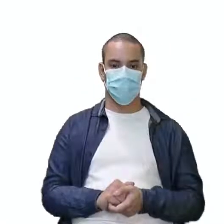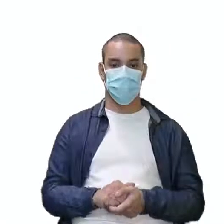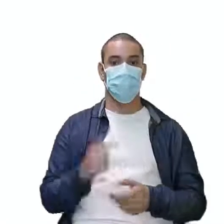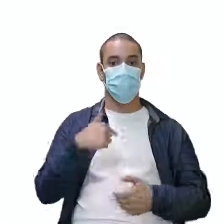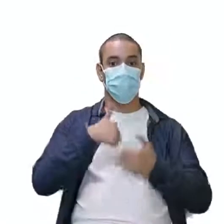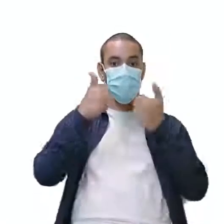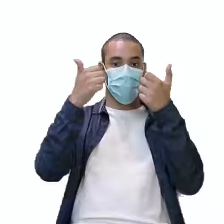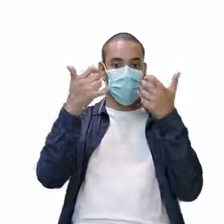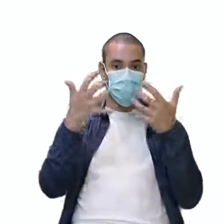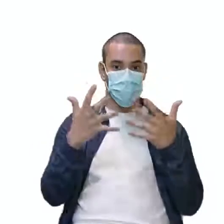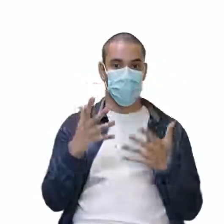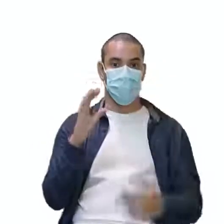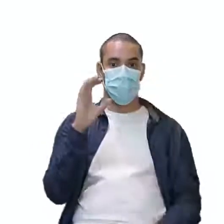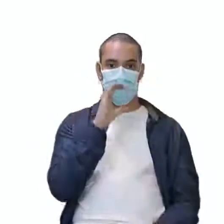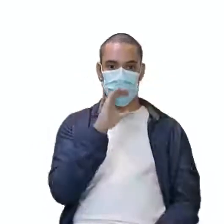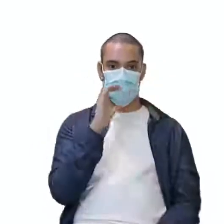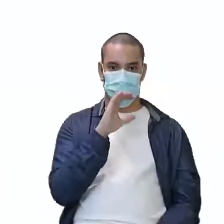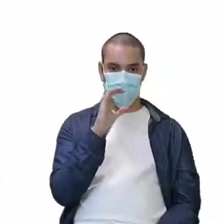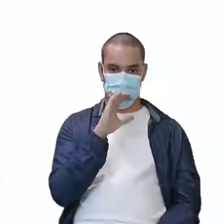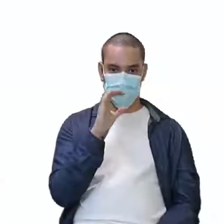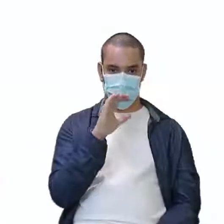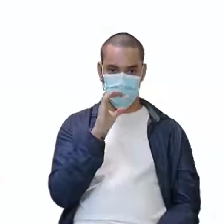vamos falar aqui um pouquinho deixa eu ficar aqui.